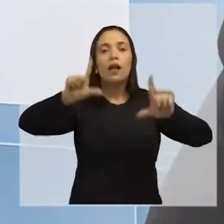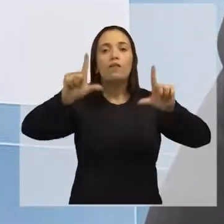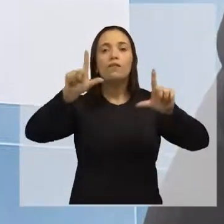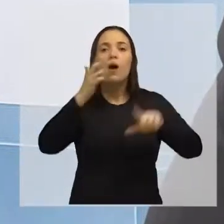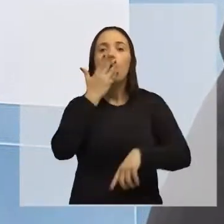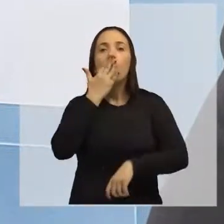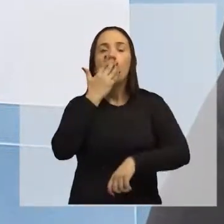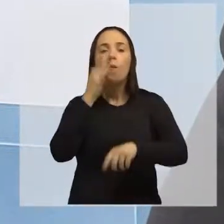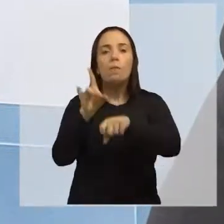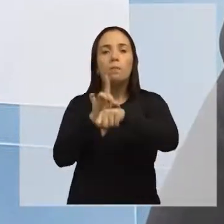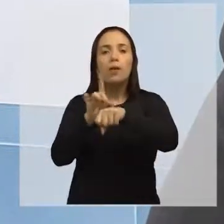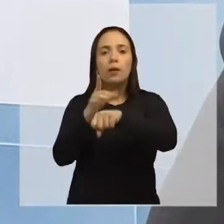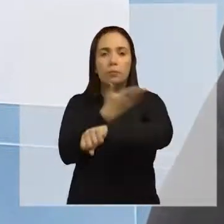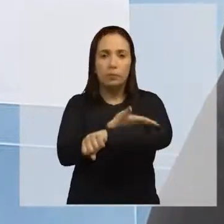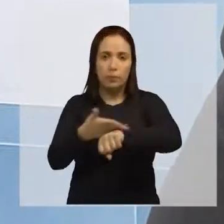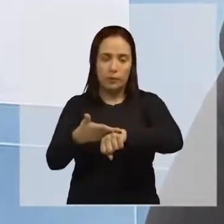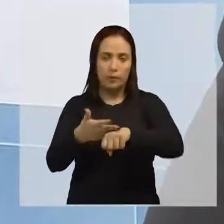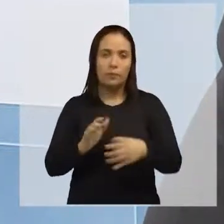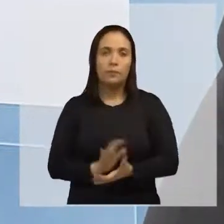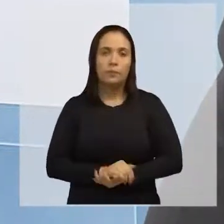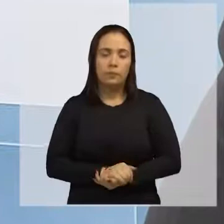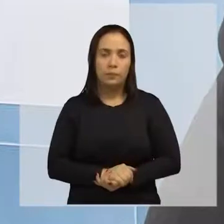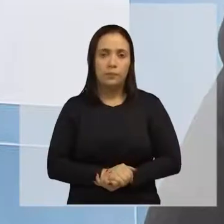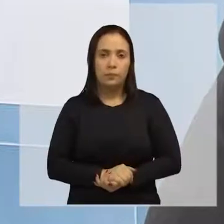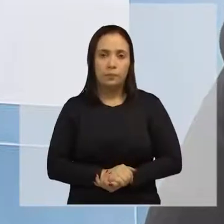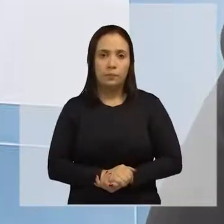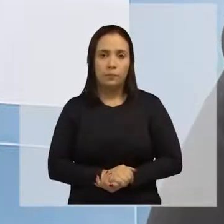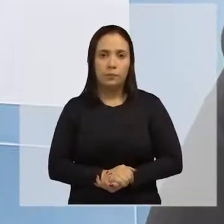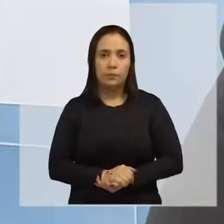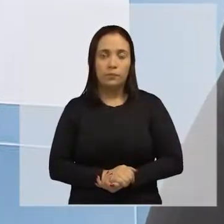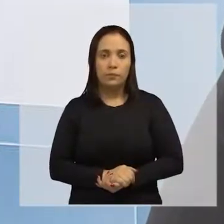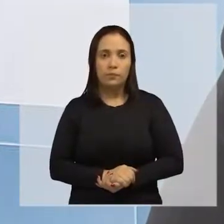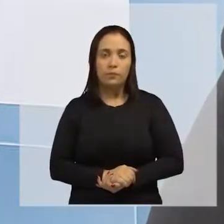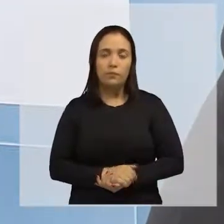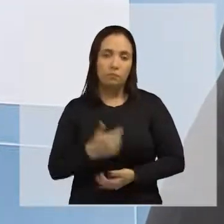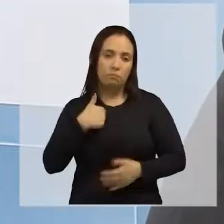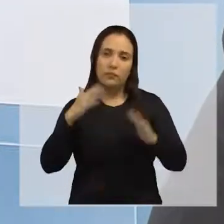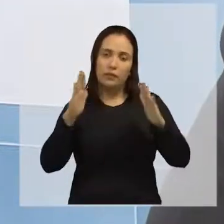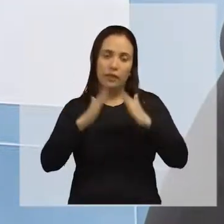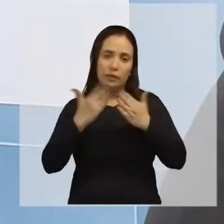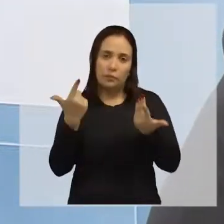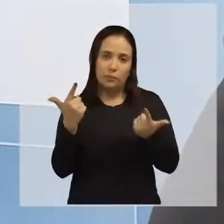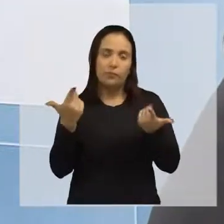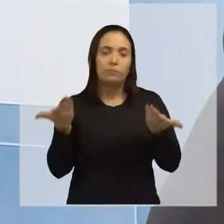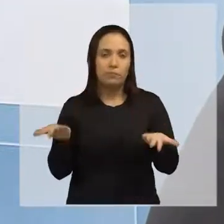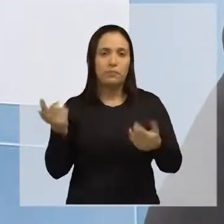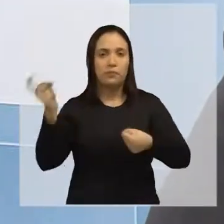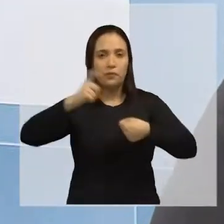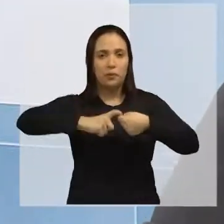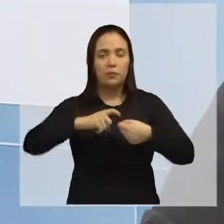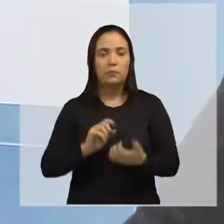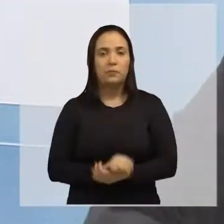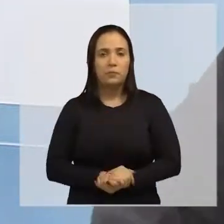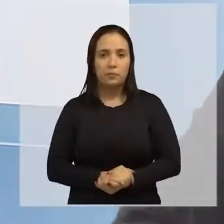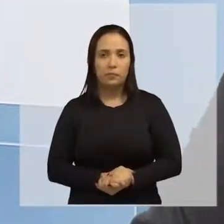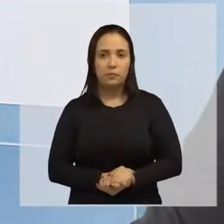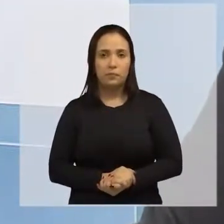preto e branco, alguns tinham televisão colorida, né? Na casa do Luiz tinha, mas na minha não tinha não. Eu volto já, instante só.